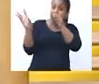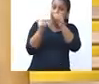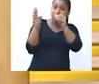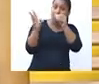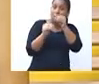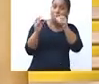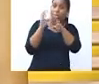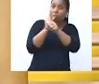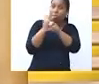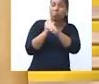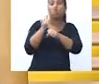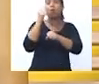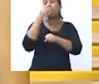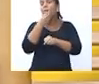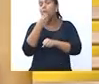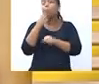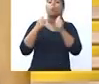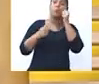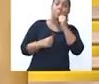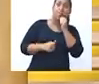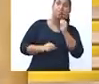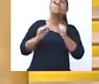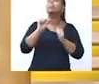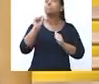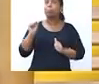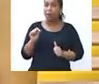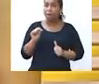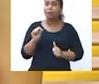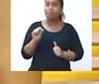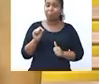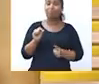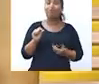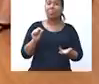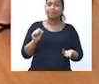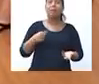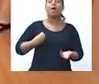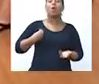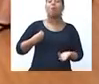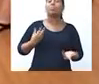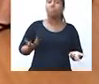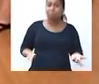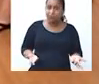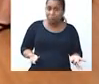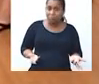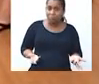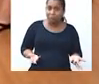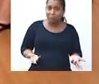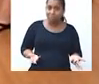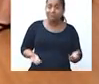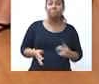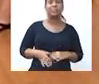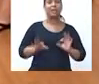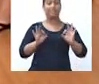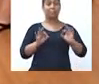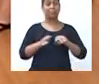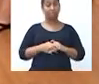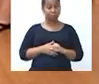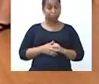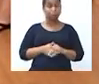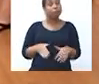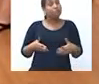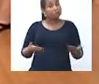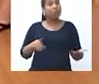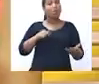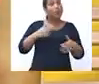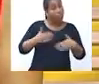dado do sexo, né, de quem são homens e mulheres, e onde eles estão. Exatamente. Né? Então, isso é